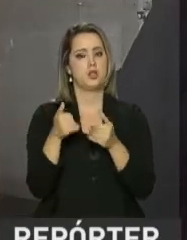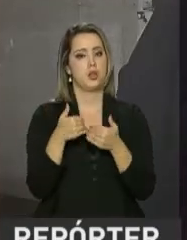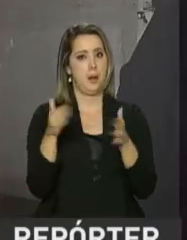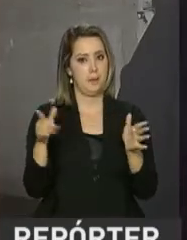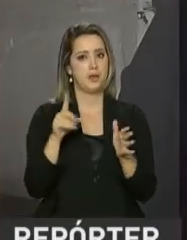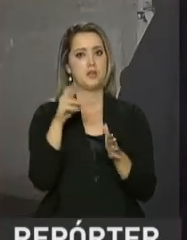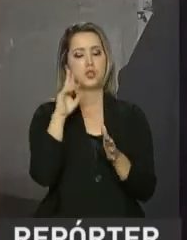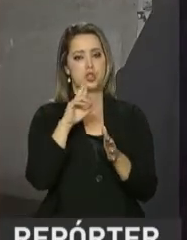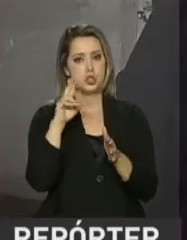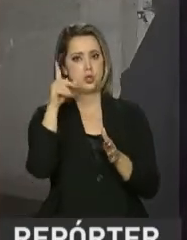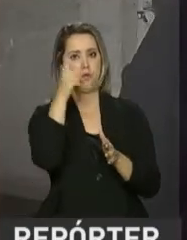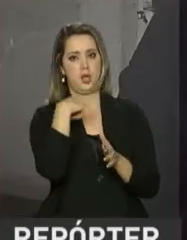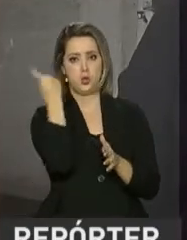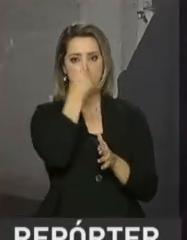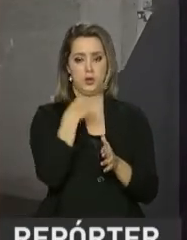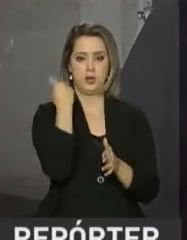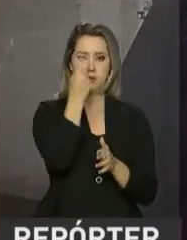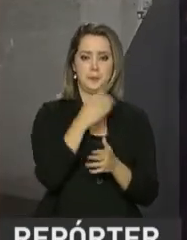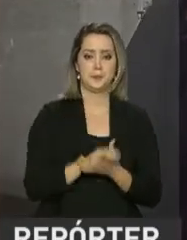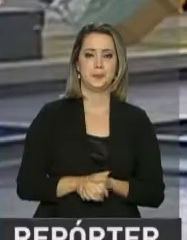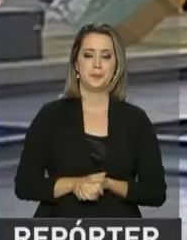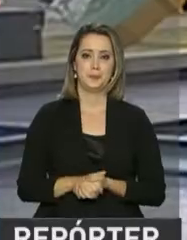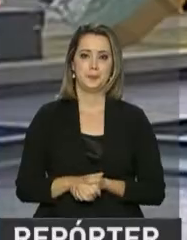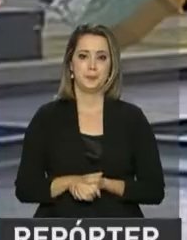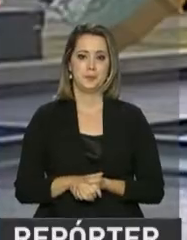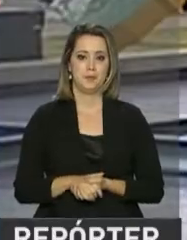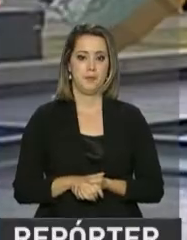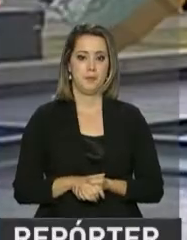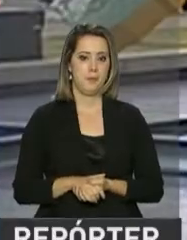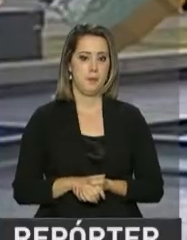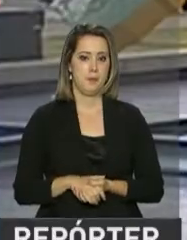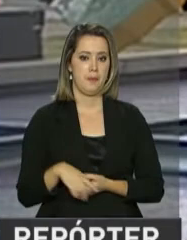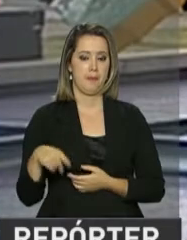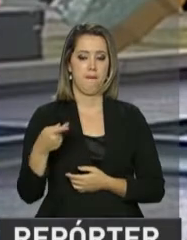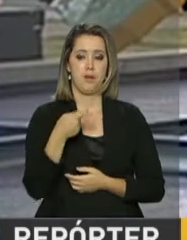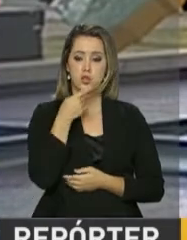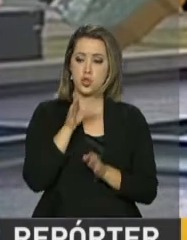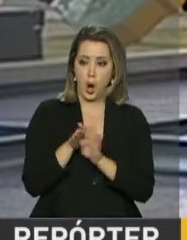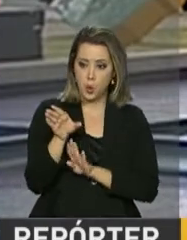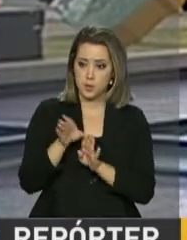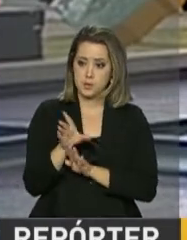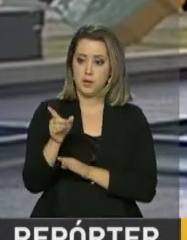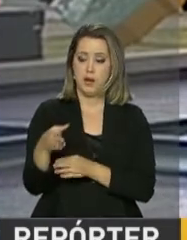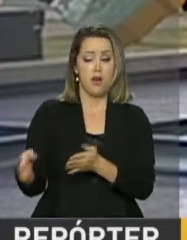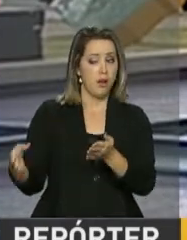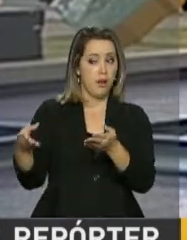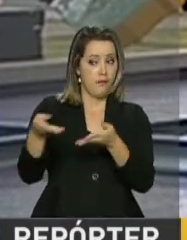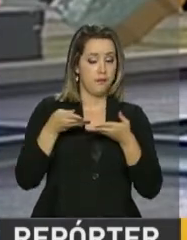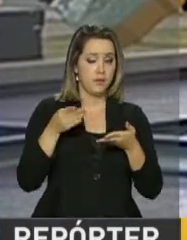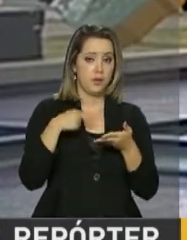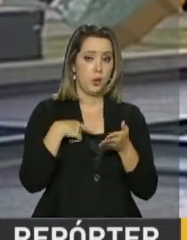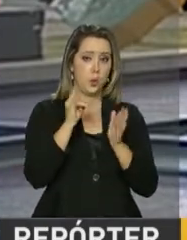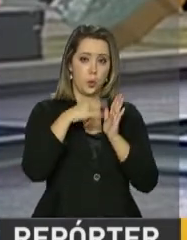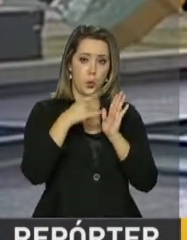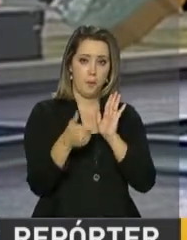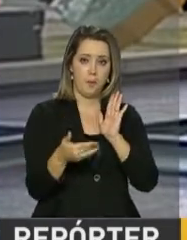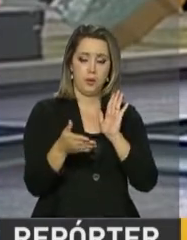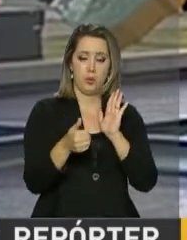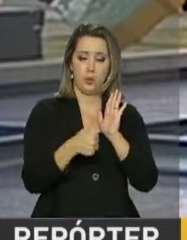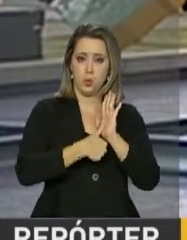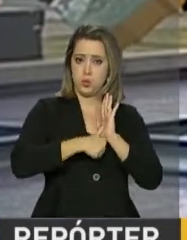diferenciado para atender o cidadão no sentido centro há concelho lembrando a comparecer com documento pessoal de identificação